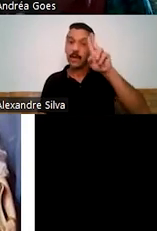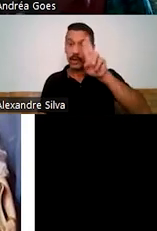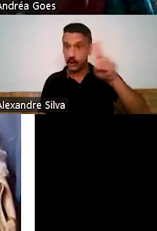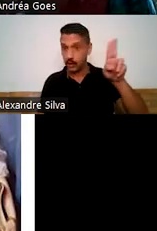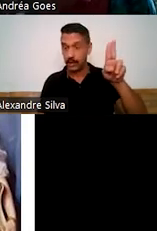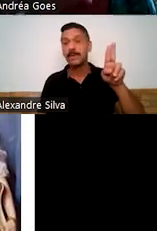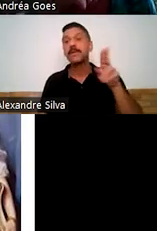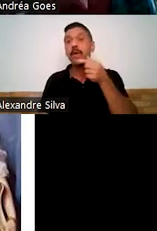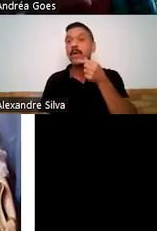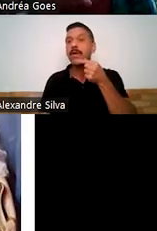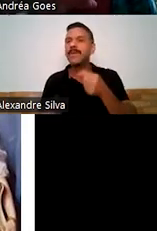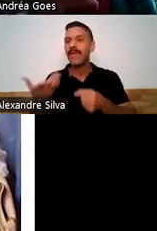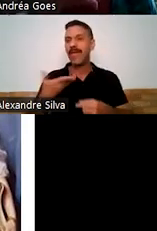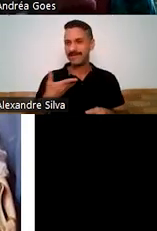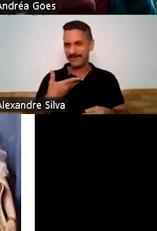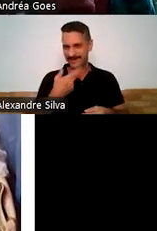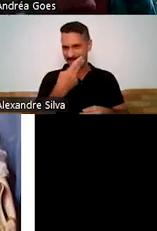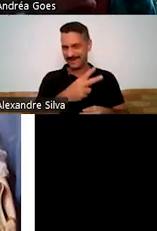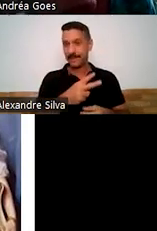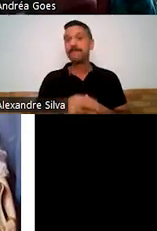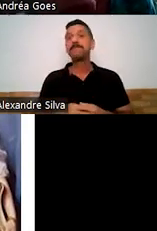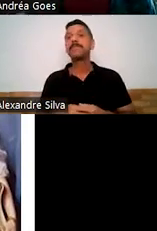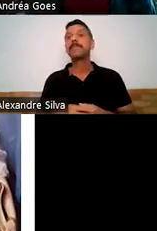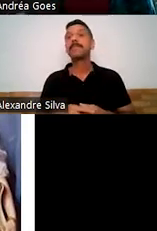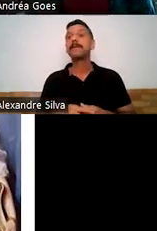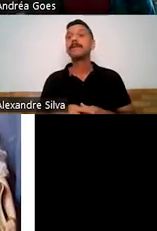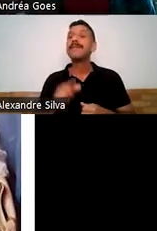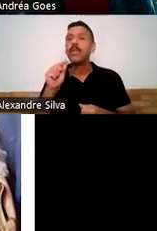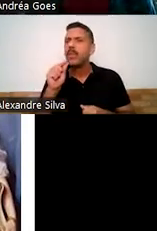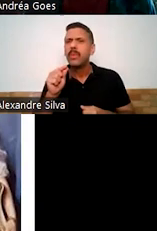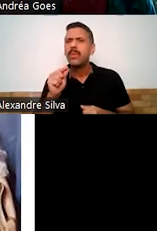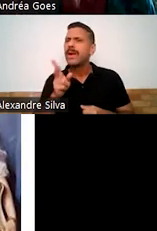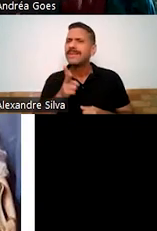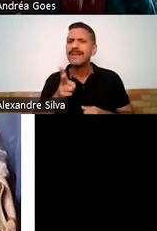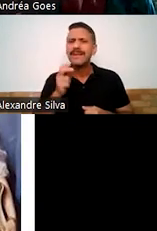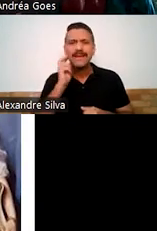nome do amigo dele, que eu quero dizer. Então, ele vem em todos os lugares.